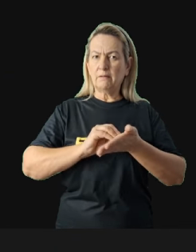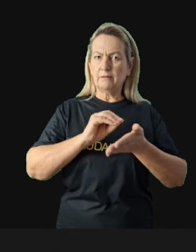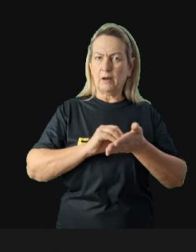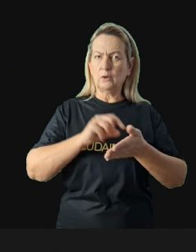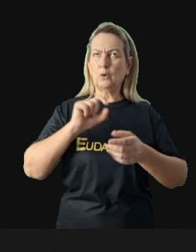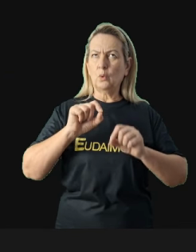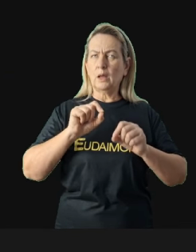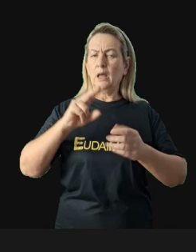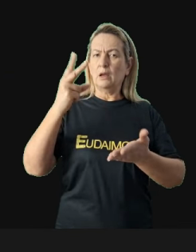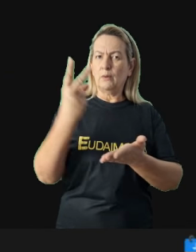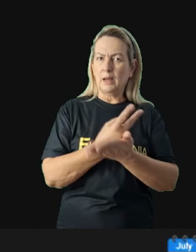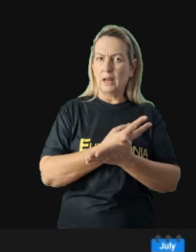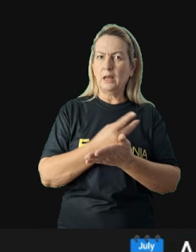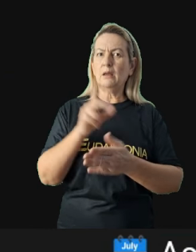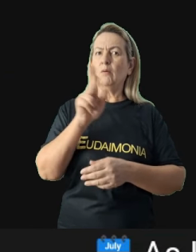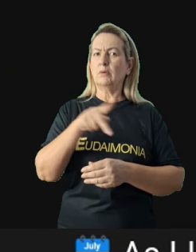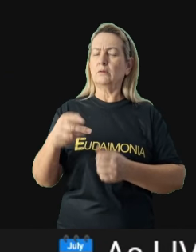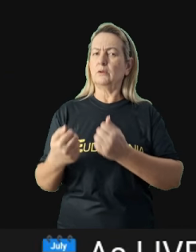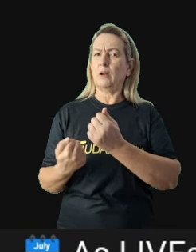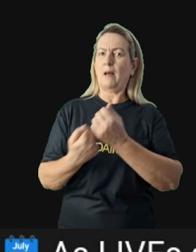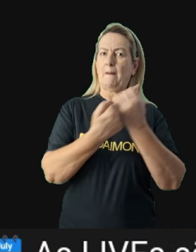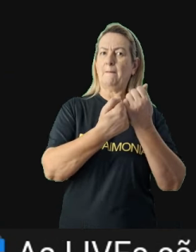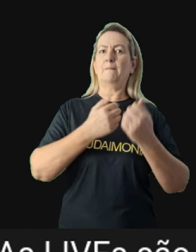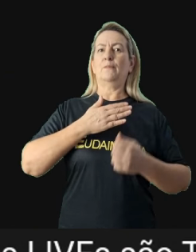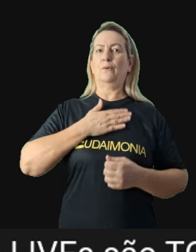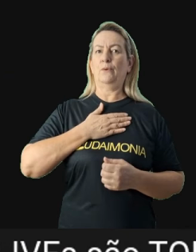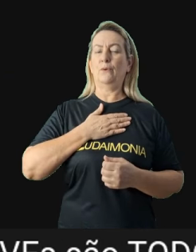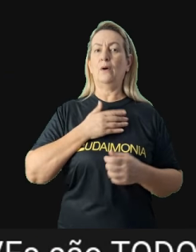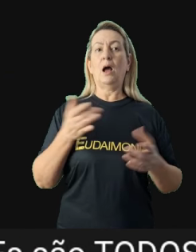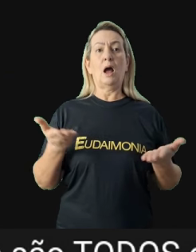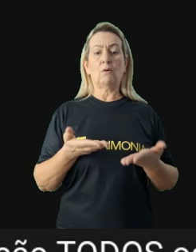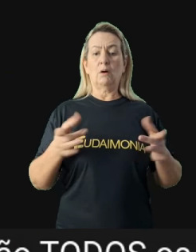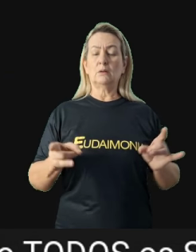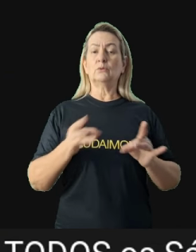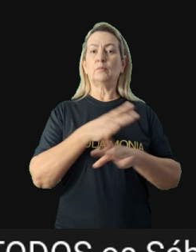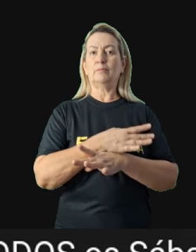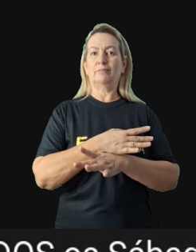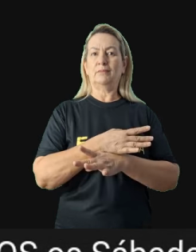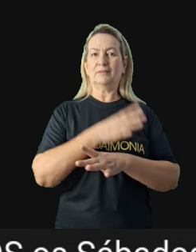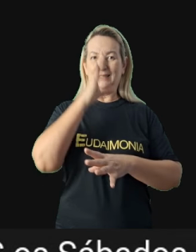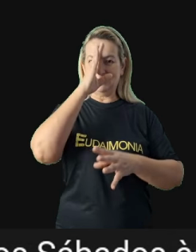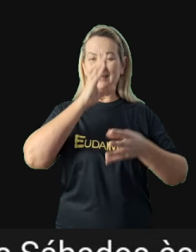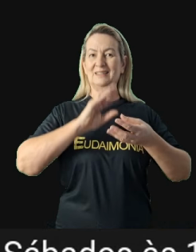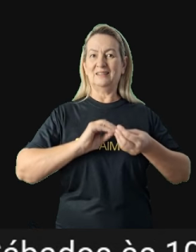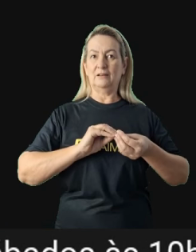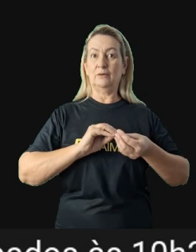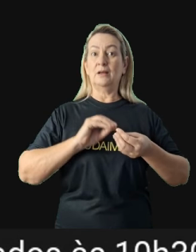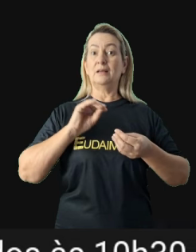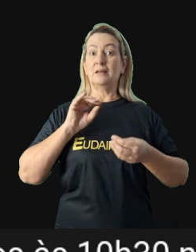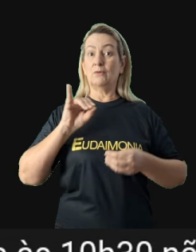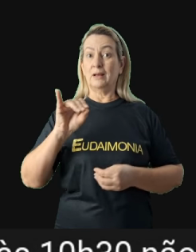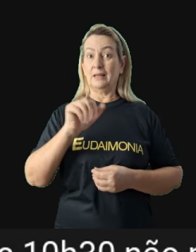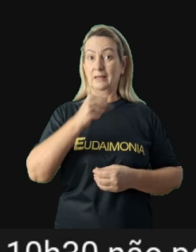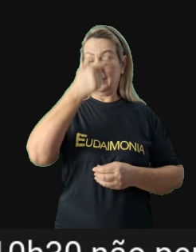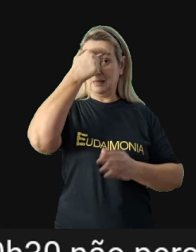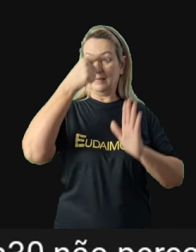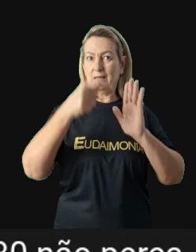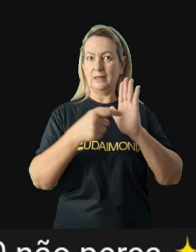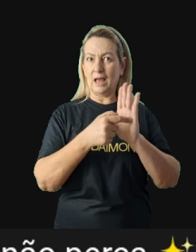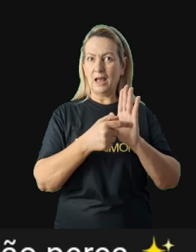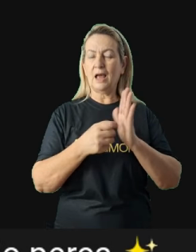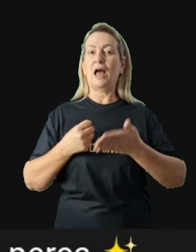eu identifiquei a minha lacuna de conhecimento, o professor me apoiou e agora eu estou preparado. Com o feedback instantâneo que uma avaliação de IA